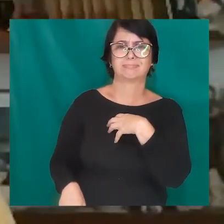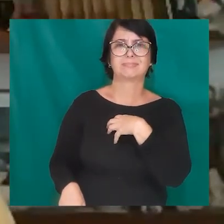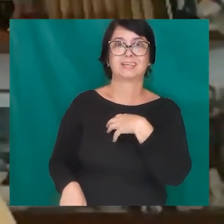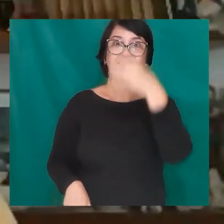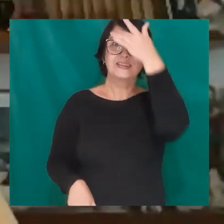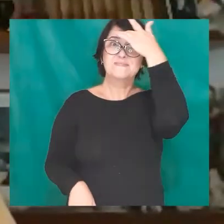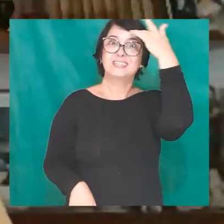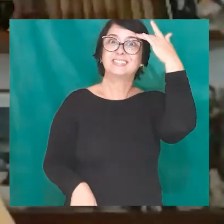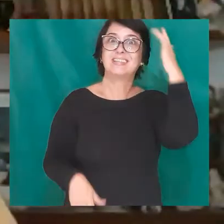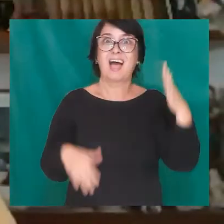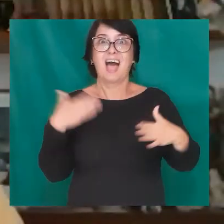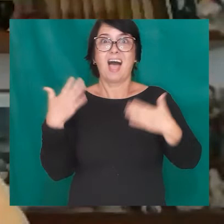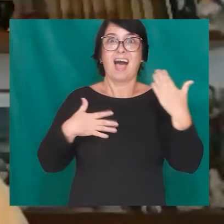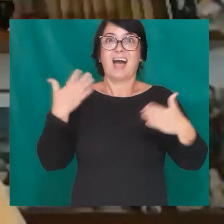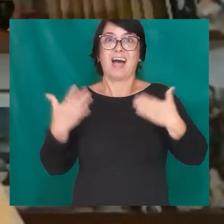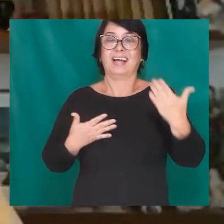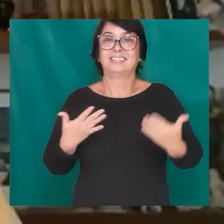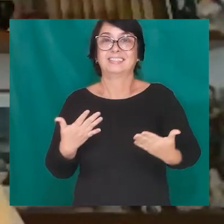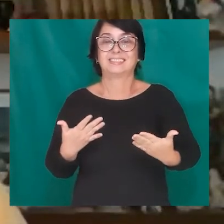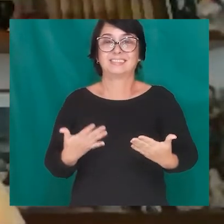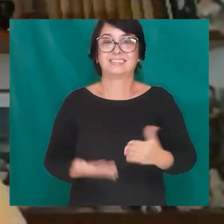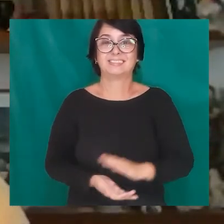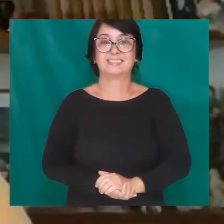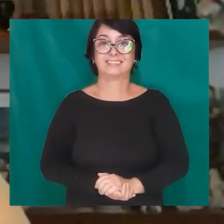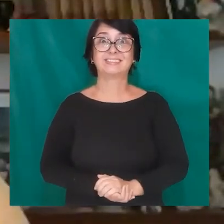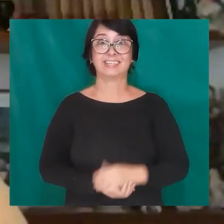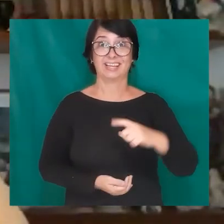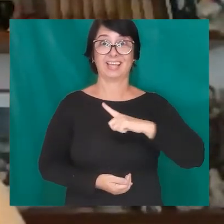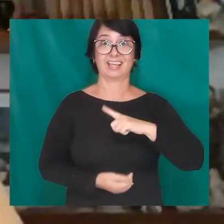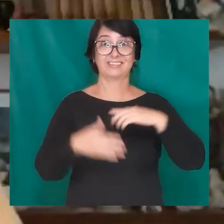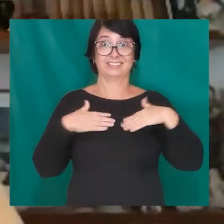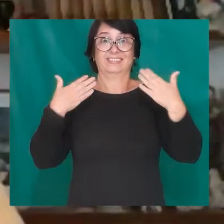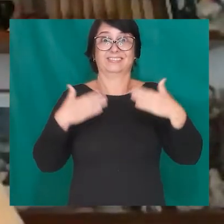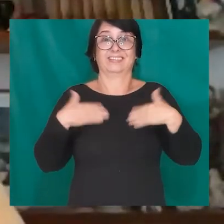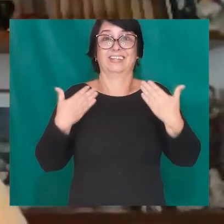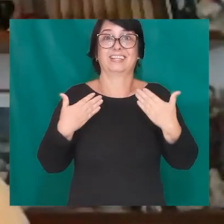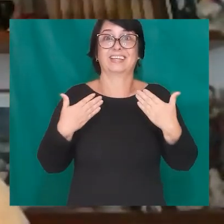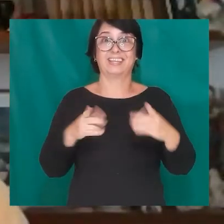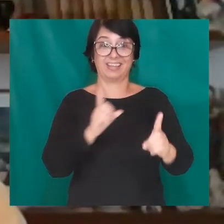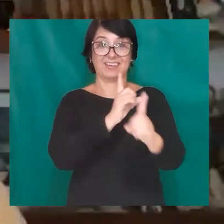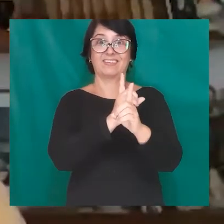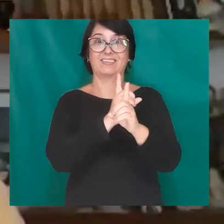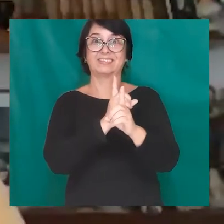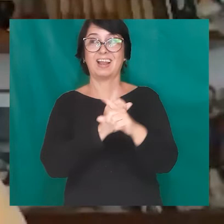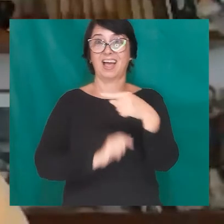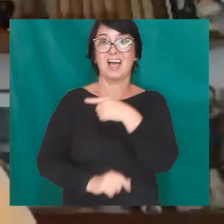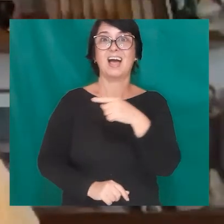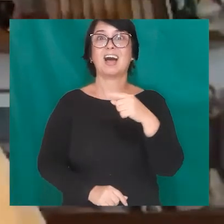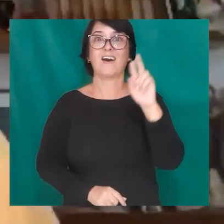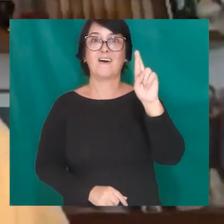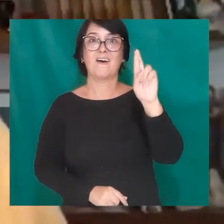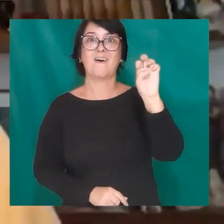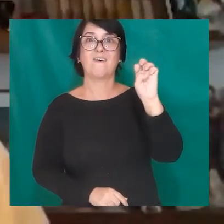pessoas que são entusiastas, né? Inclusive, já tive a alegria de encontrar o Borghettinho em uma dessas tocadas de sarau,